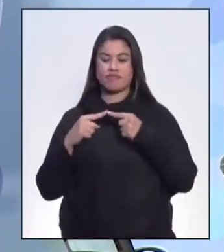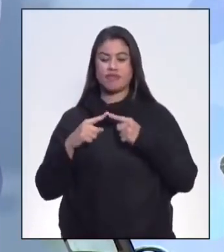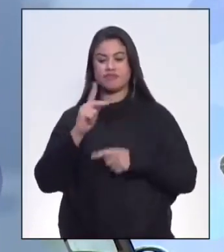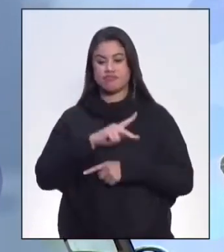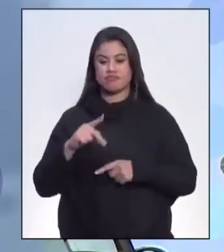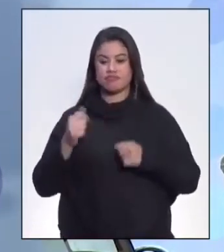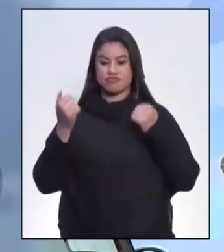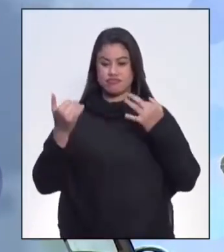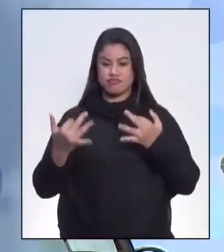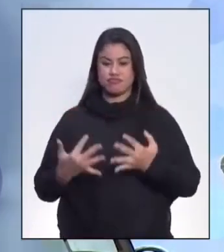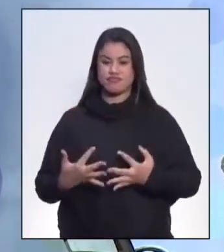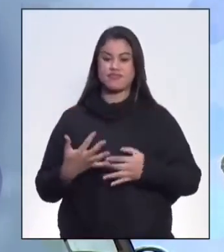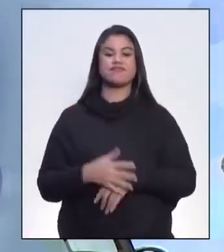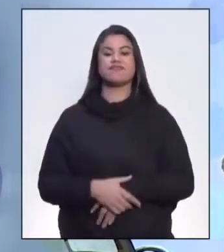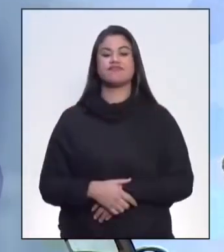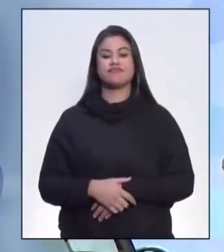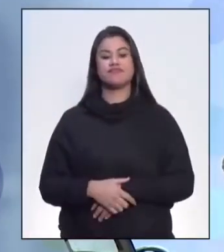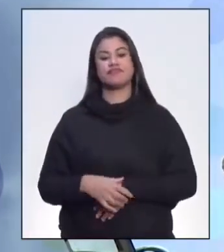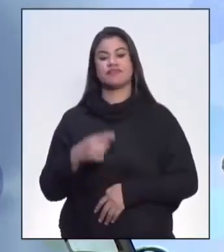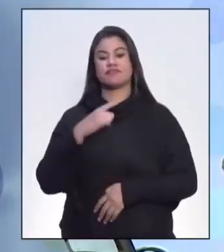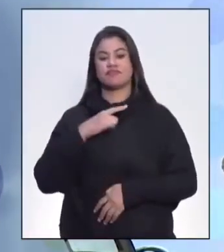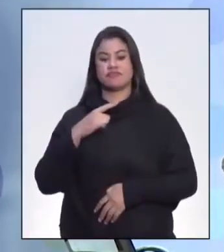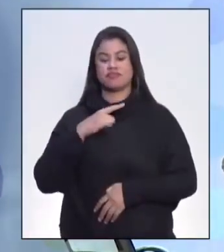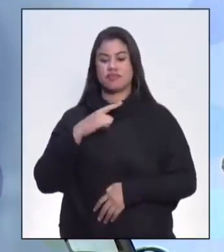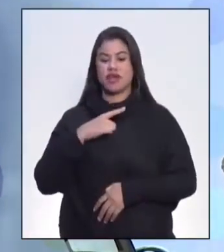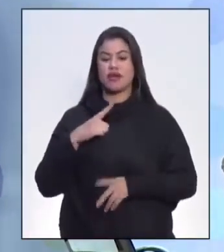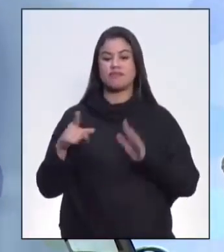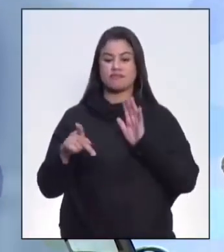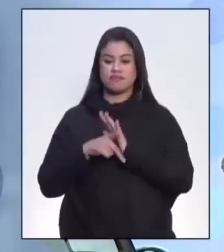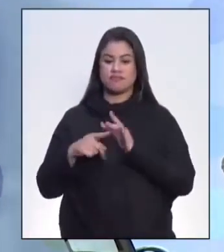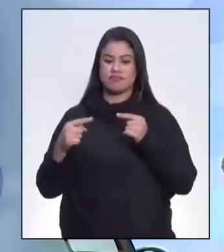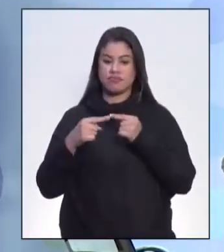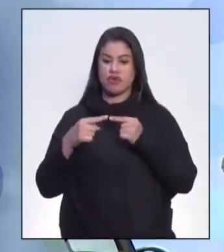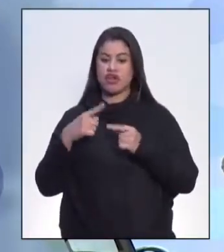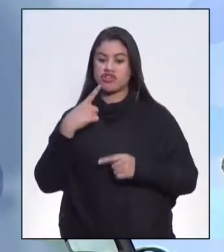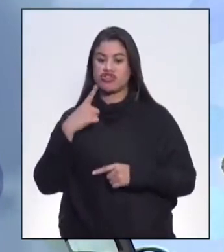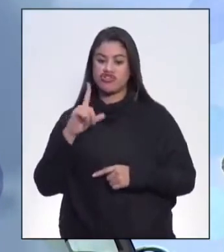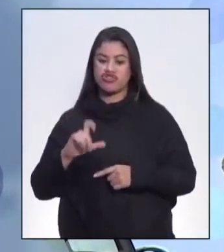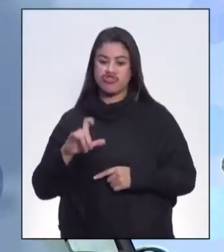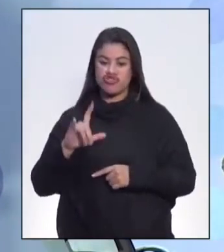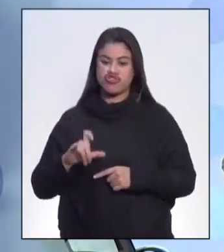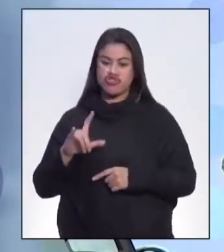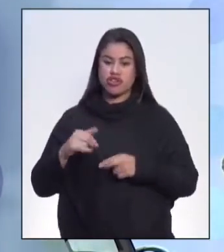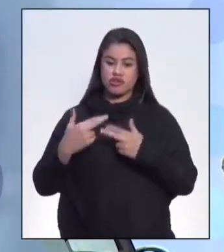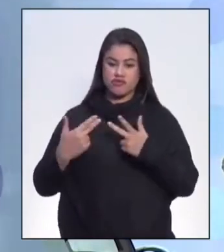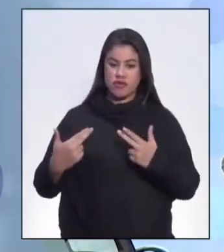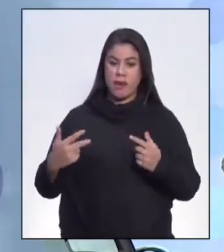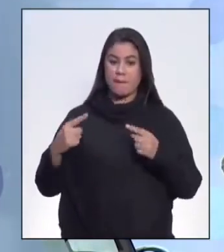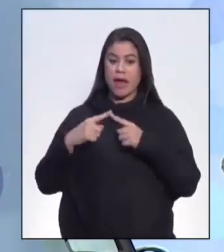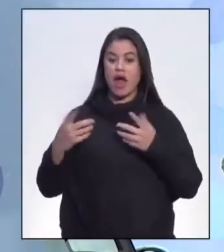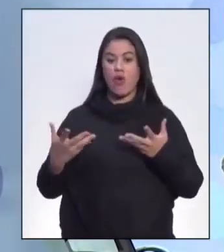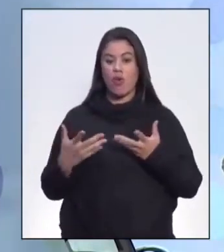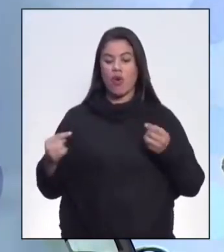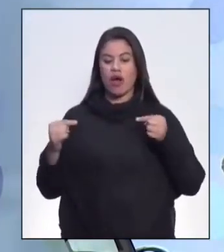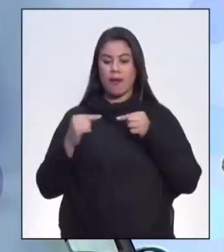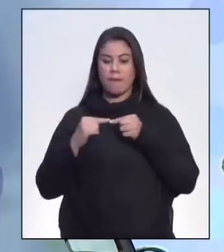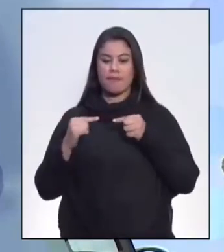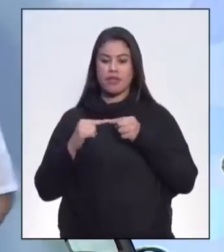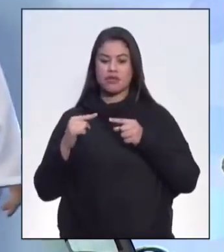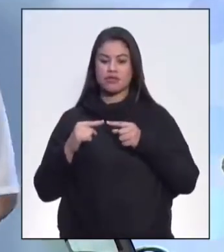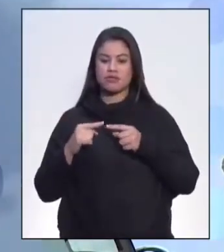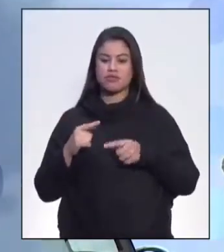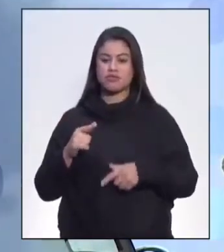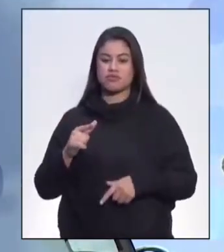bom? Bom, aqui você já tem o aparelho urinário, né, tem a bexiga e tal, mas hoje a gente vai falar mesmo